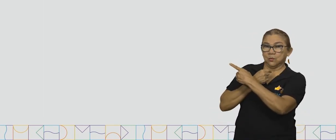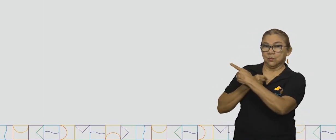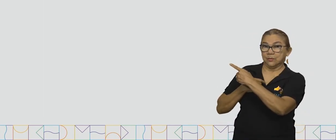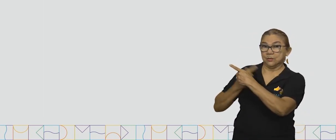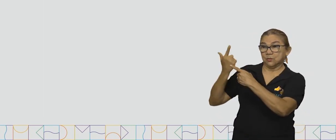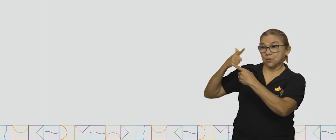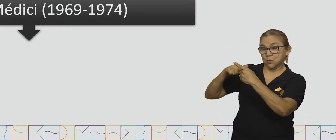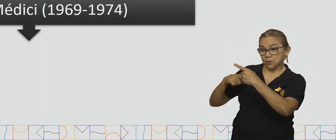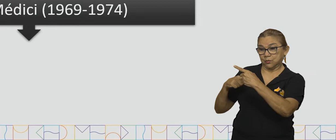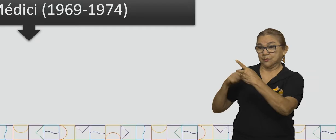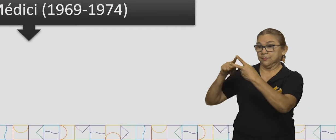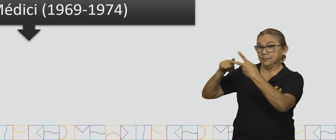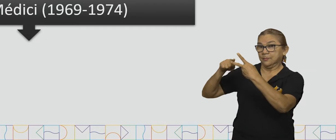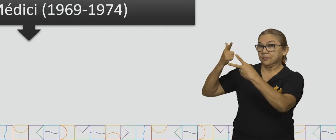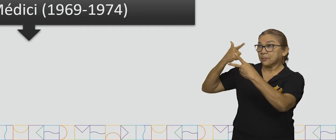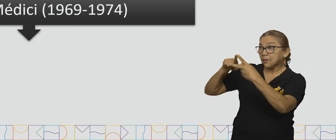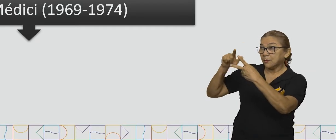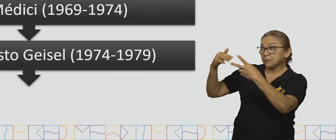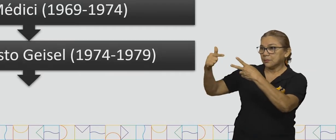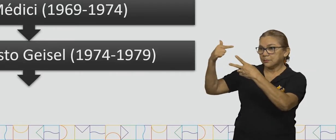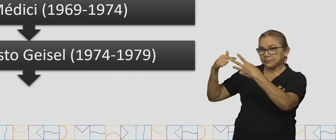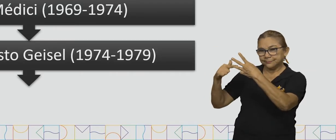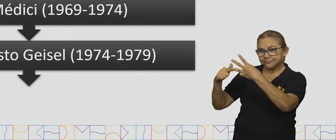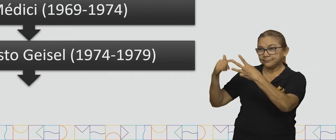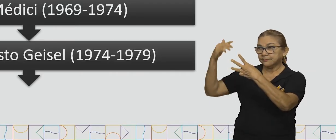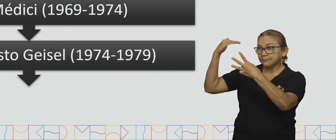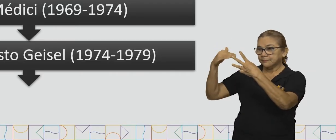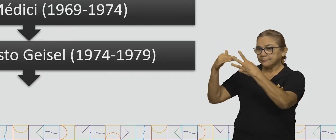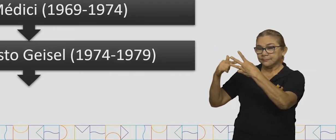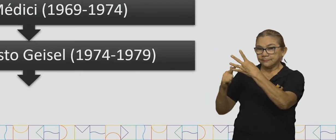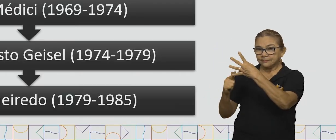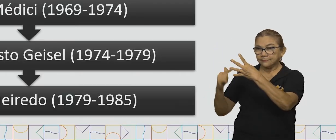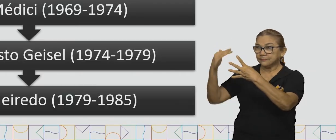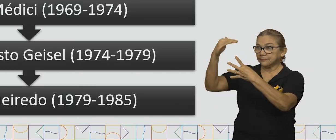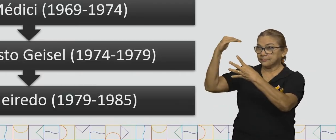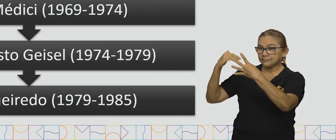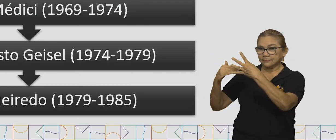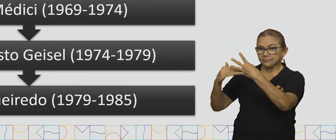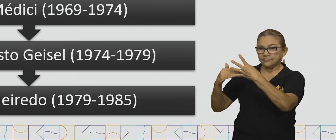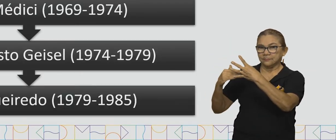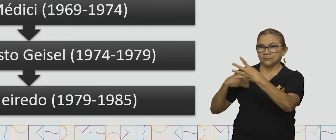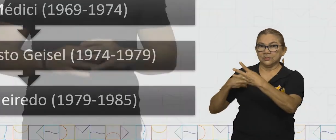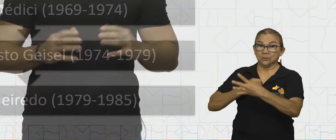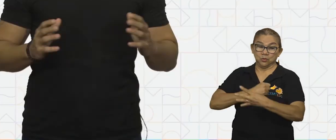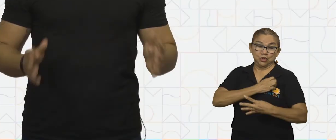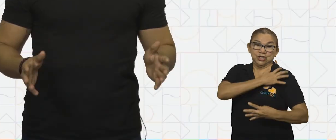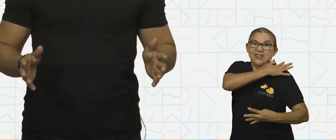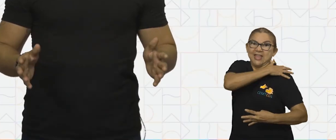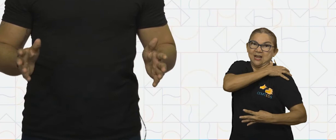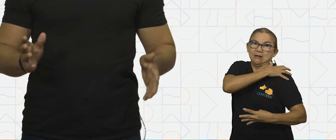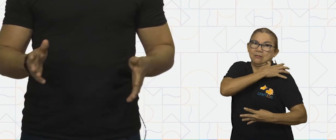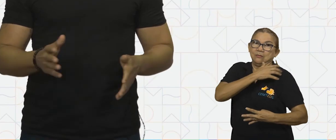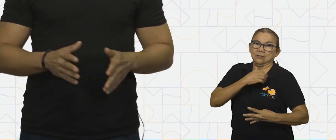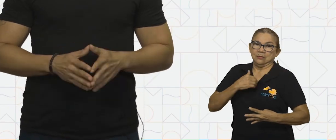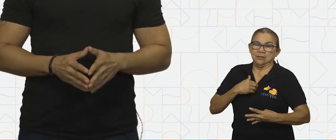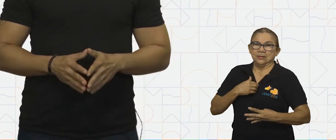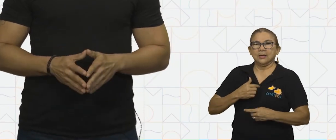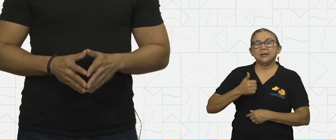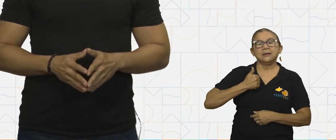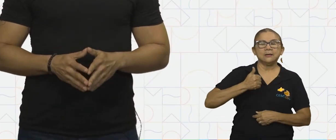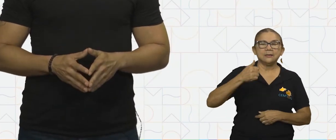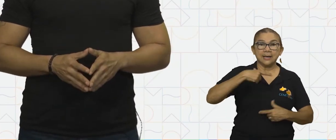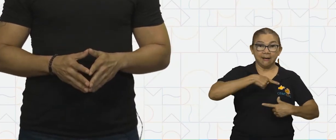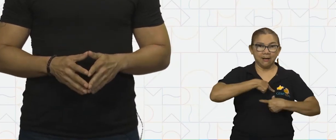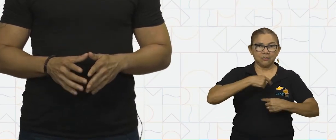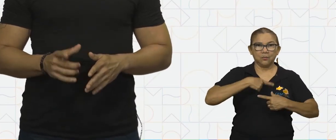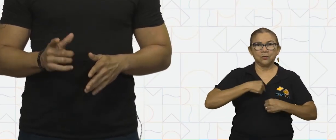e Silva, General Médici, General Ernesto Geisel e o General Figueiredo. Em agosto de